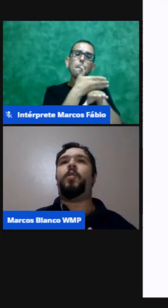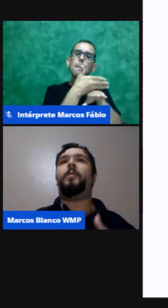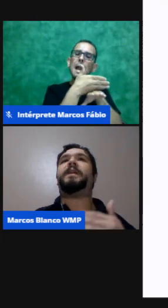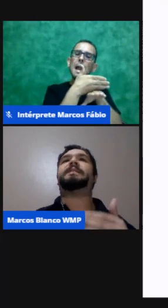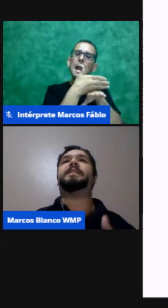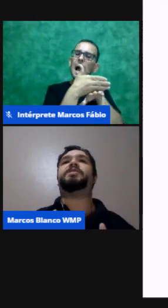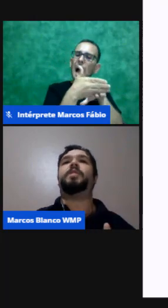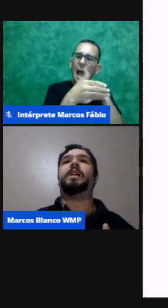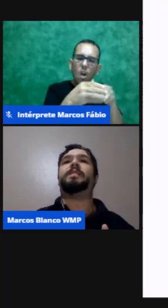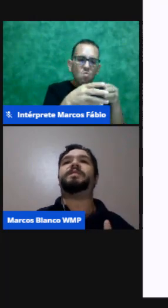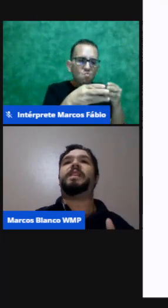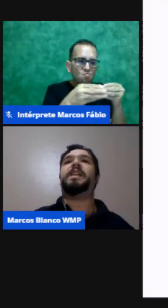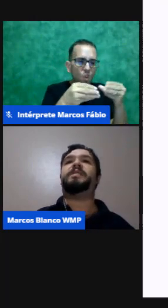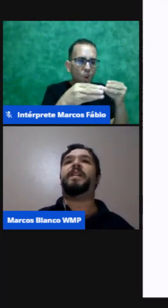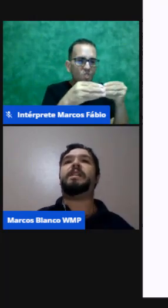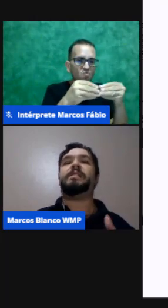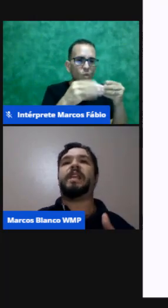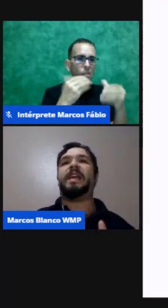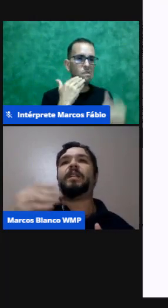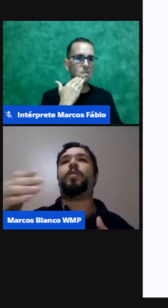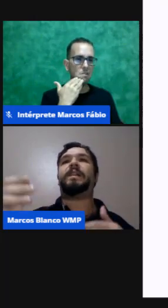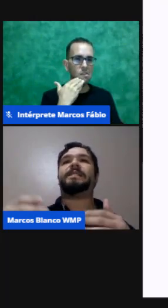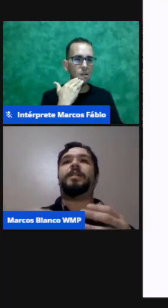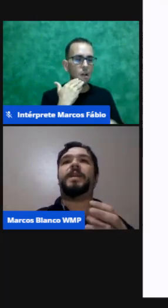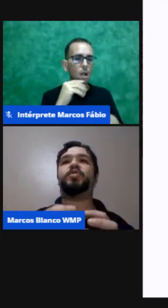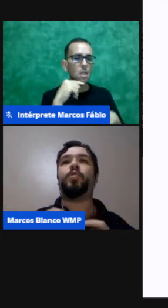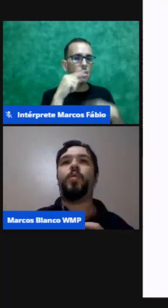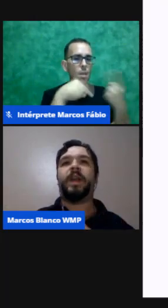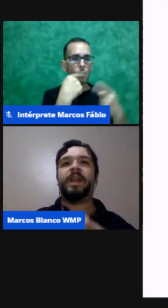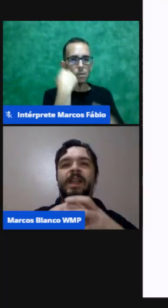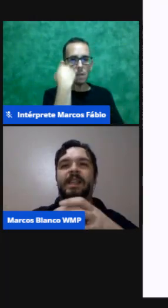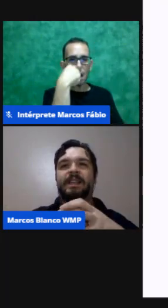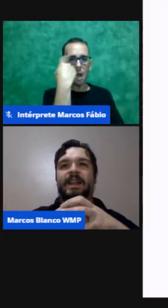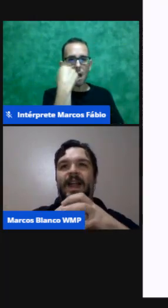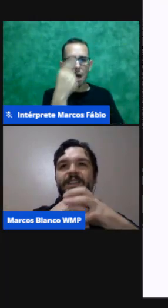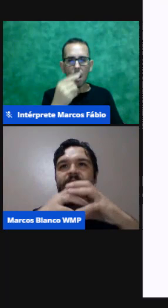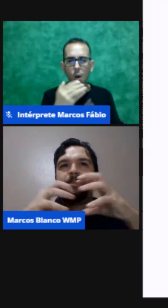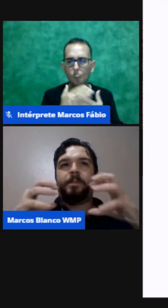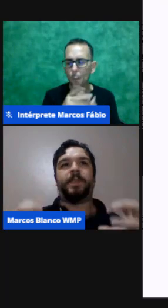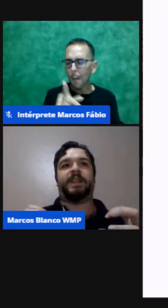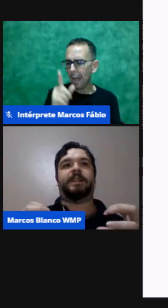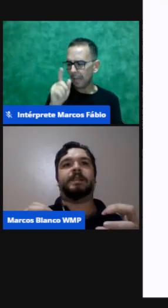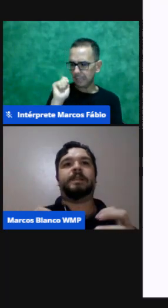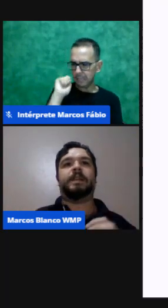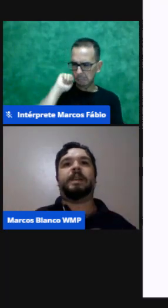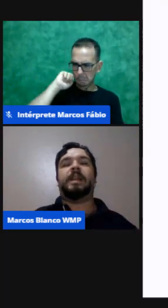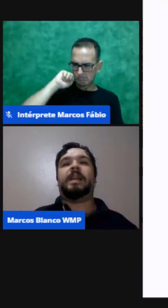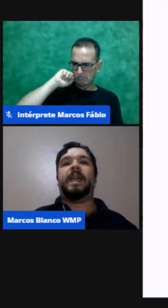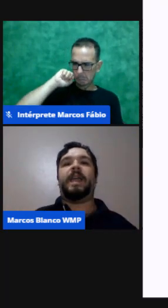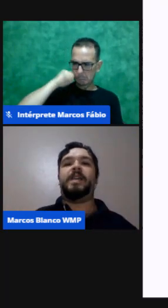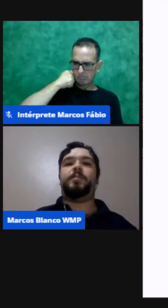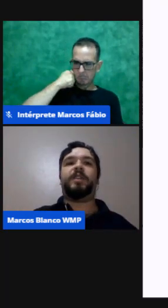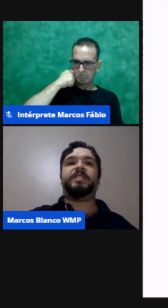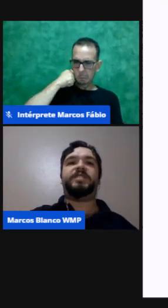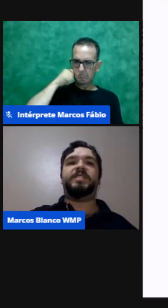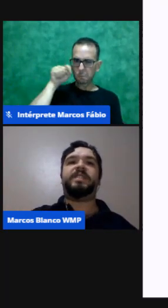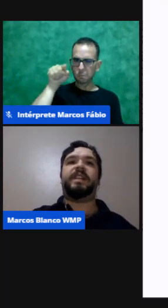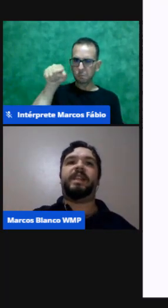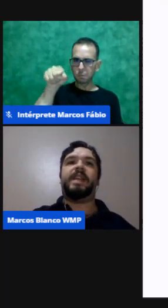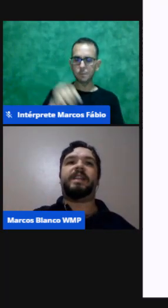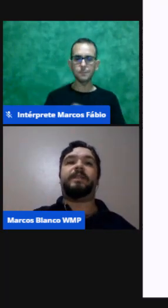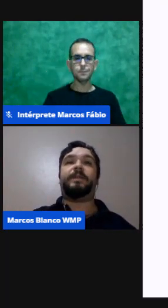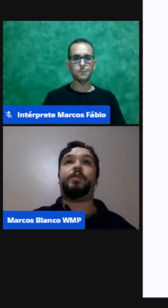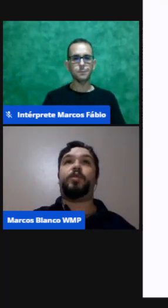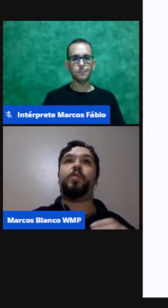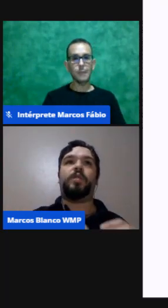mole. Com o passar das horas, eles vêm essa coloração mais escura, essa casca preta. É importante a